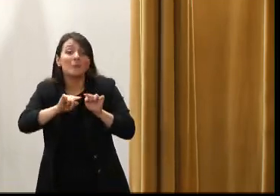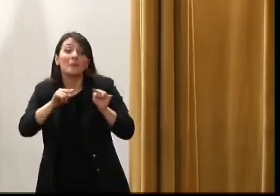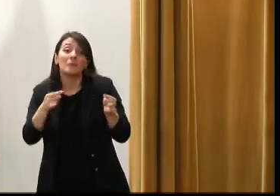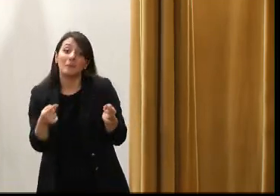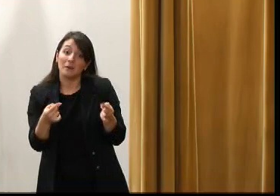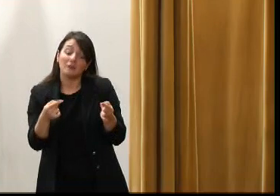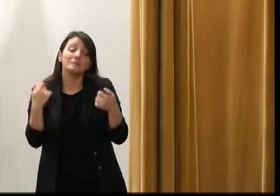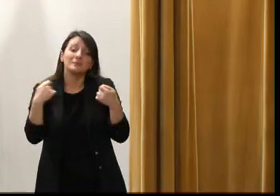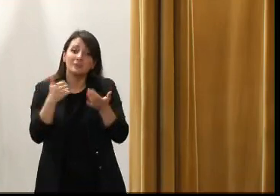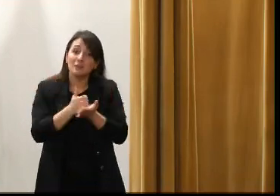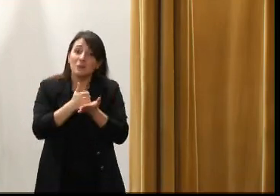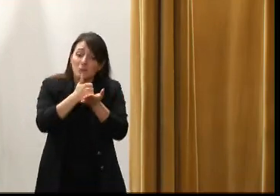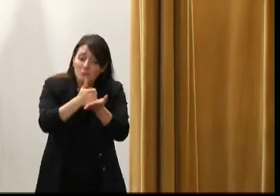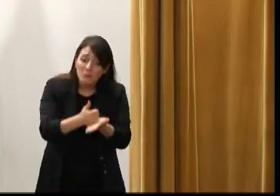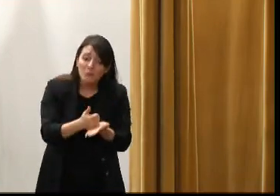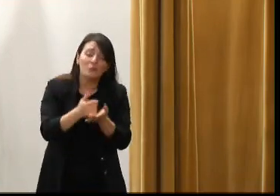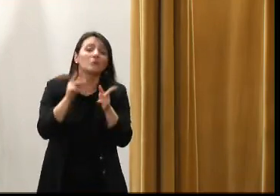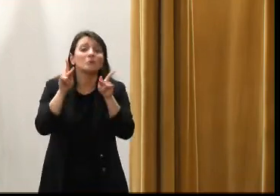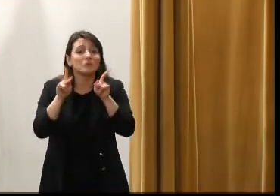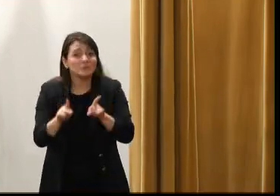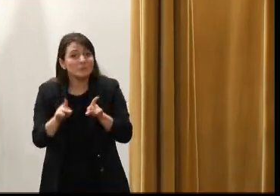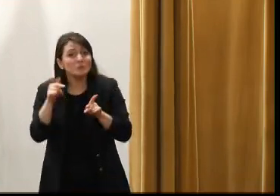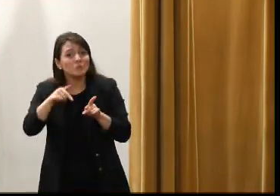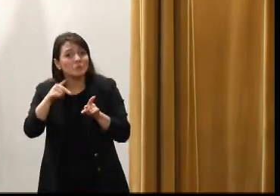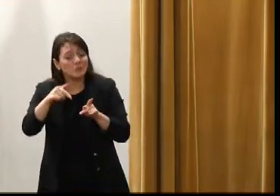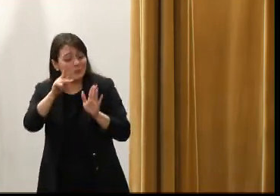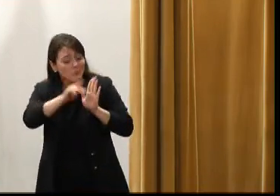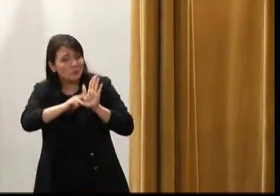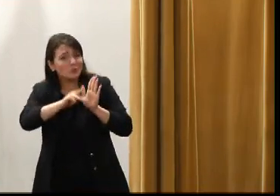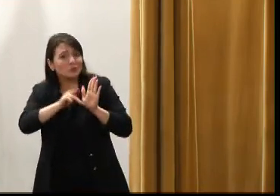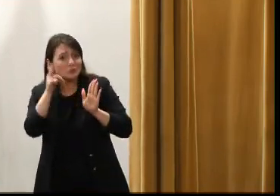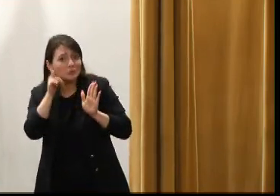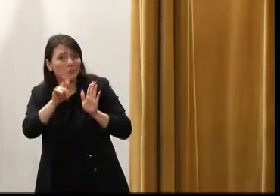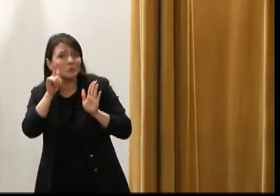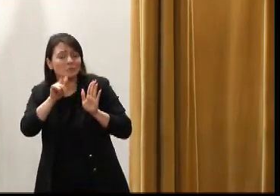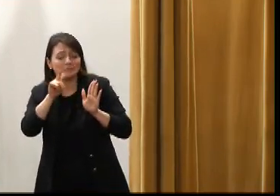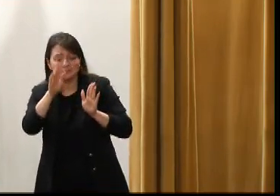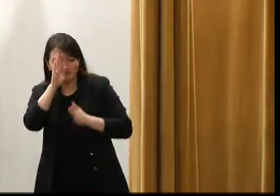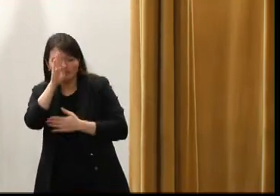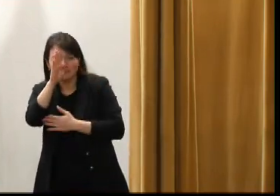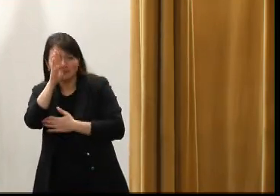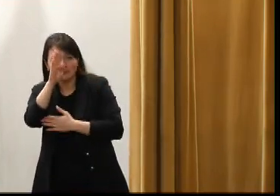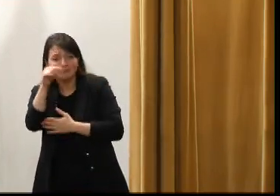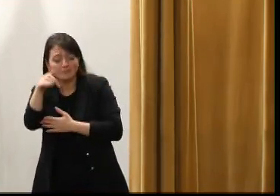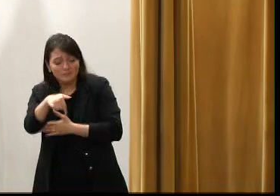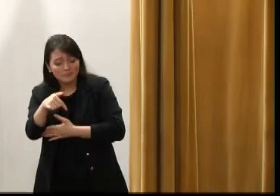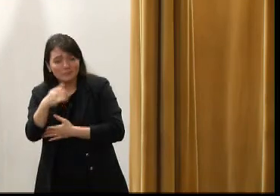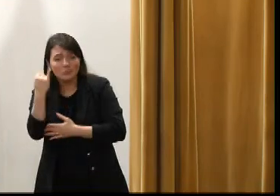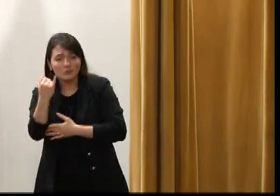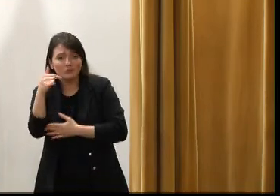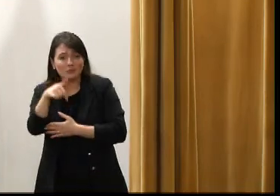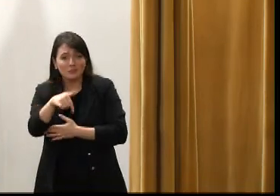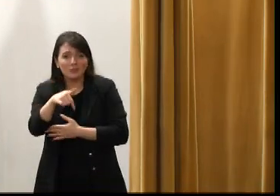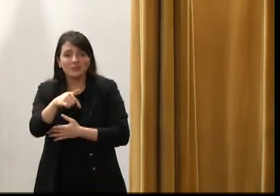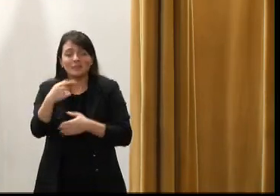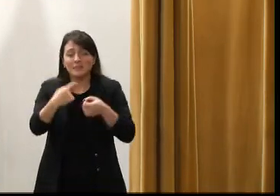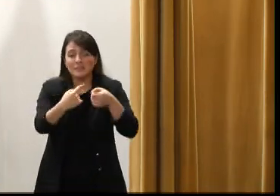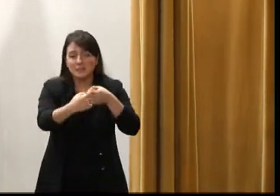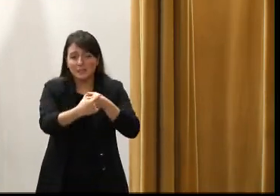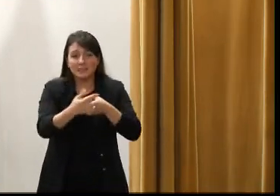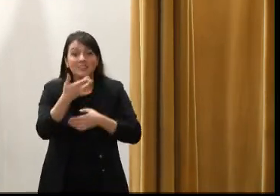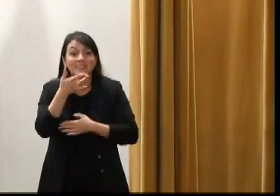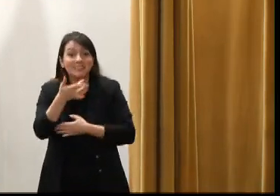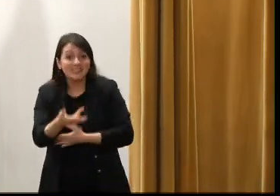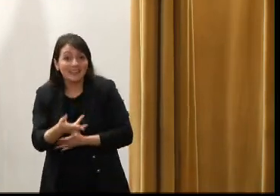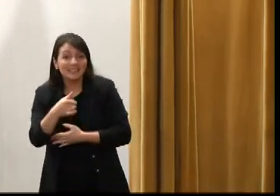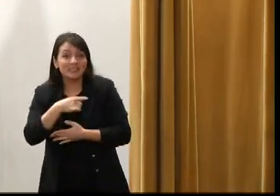apoio do cidadão para que esses projetos também se tornem prioritários no âmbito da cidade. Eu vi que à tarde vai ter um